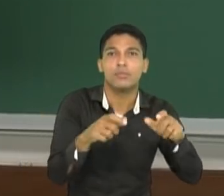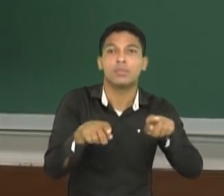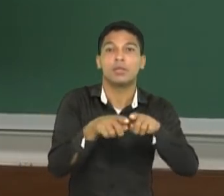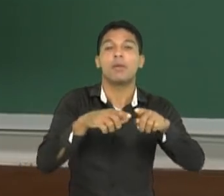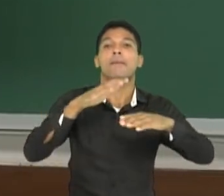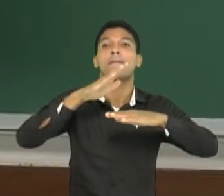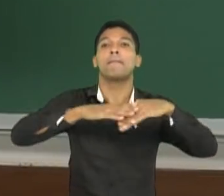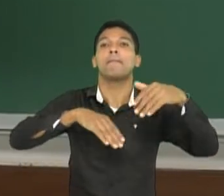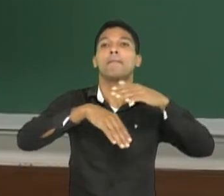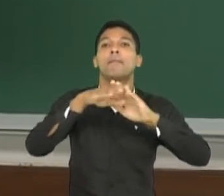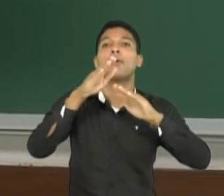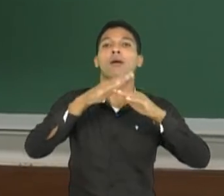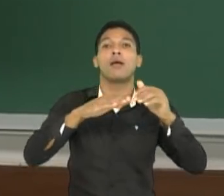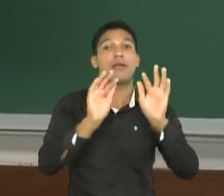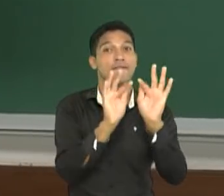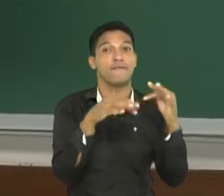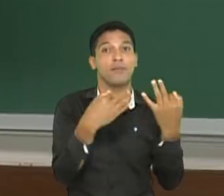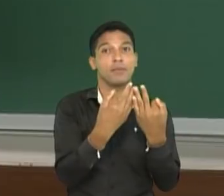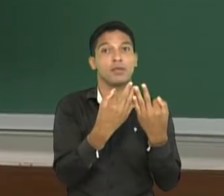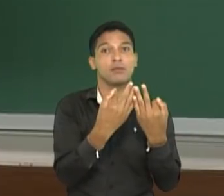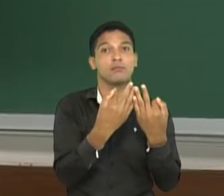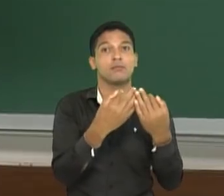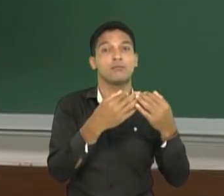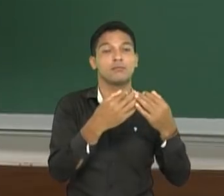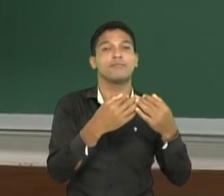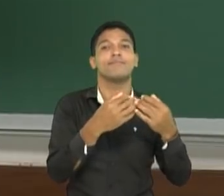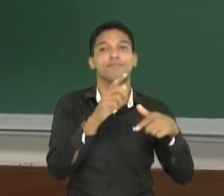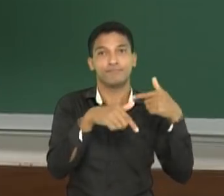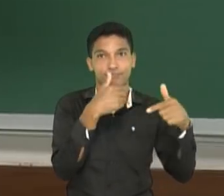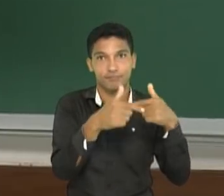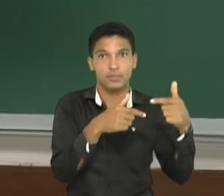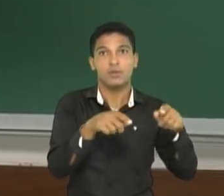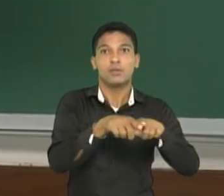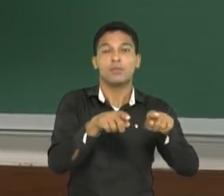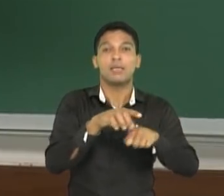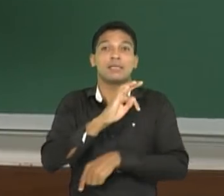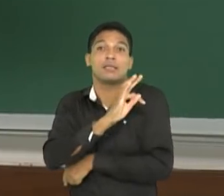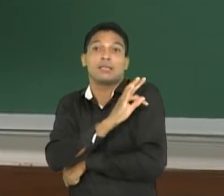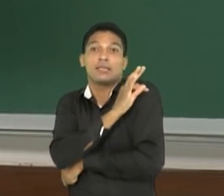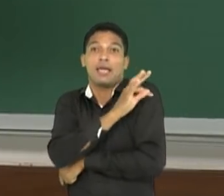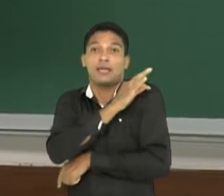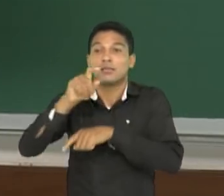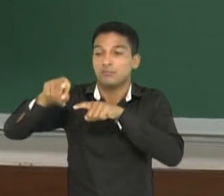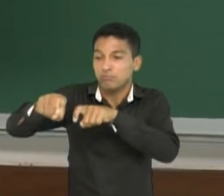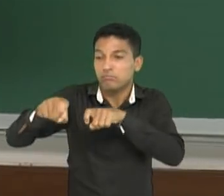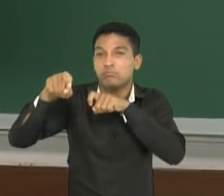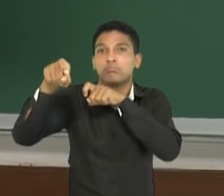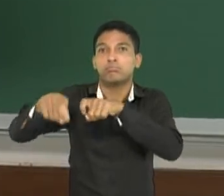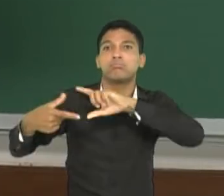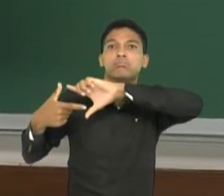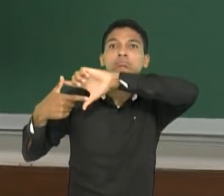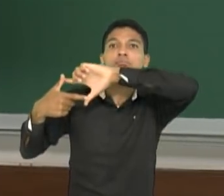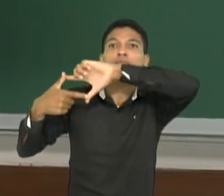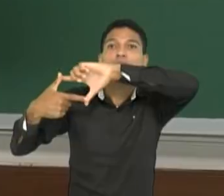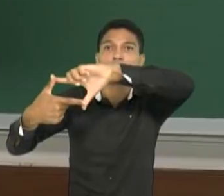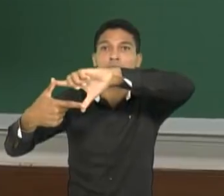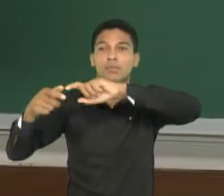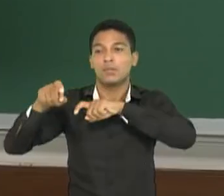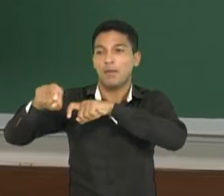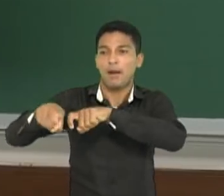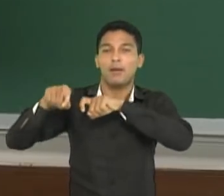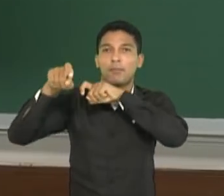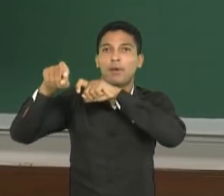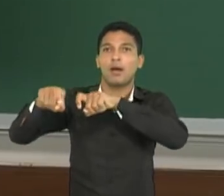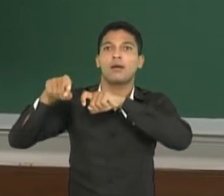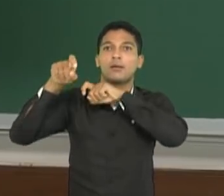e técnicas rudimentares. Isso aqui é um conjunto que faz parte ali da produção de alimentos na região norte. Mas aqui